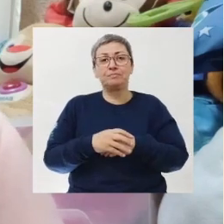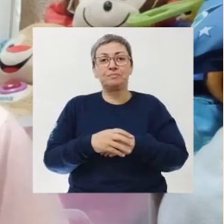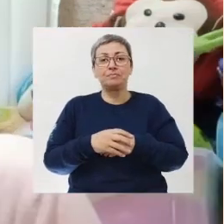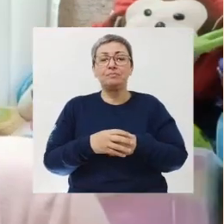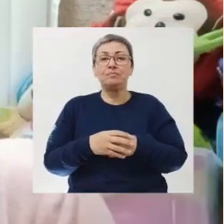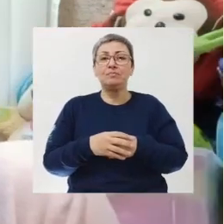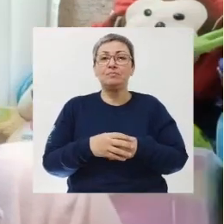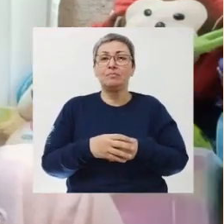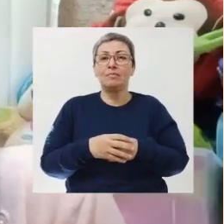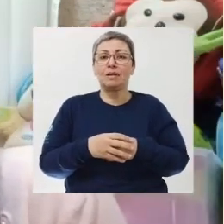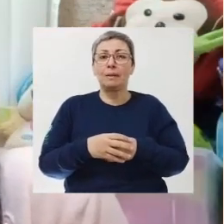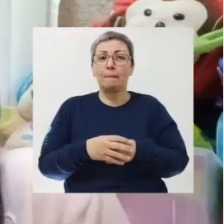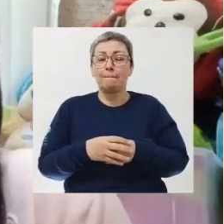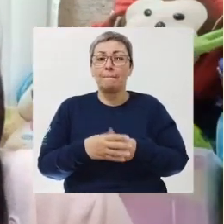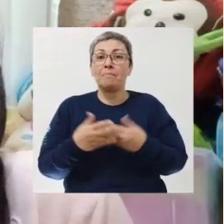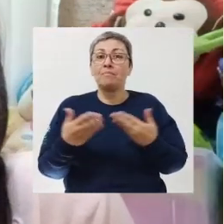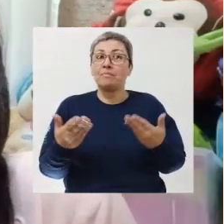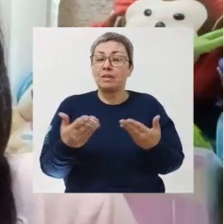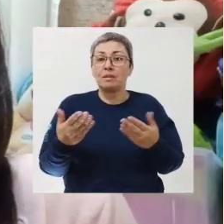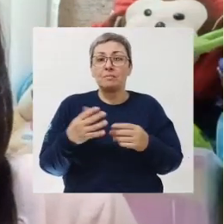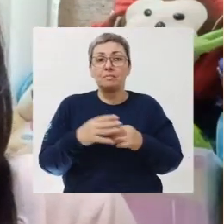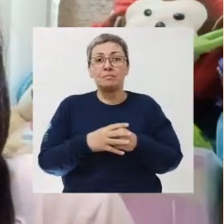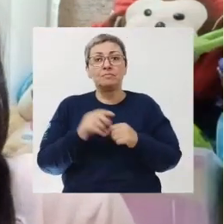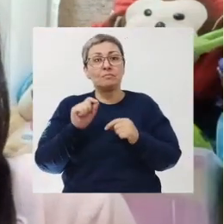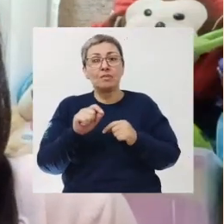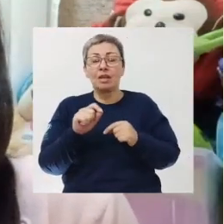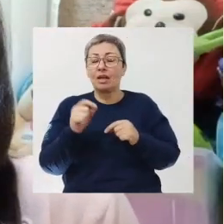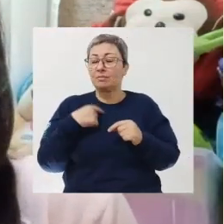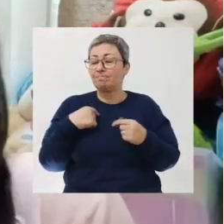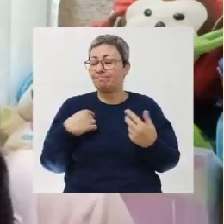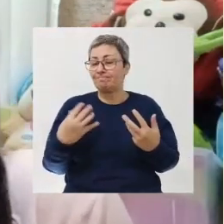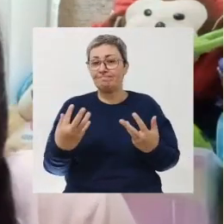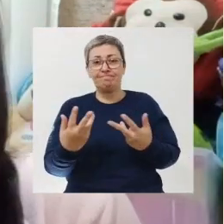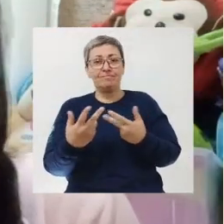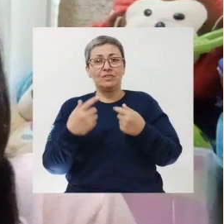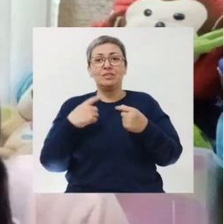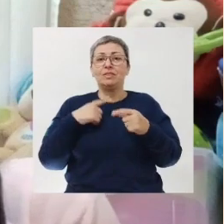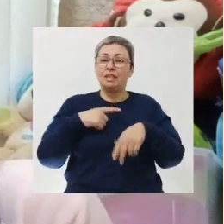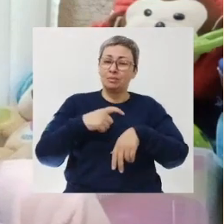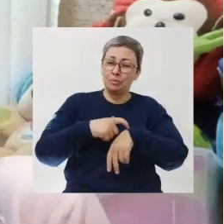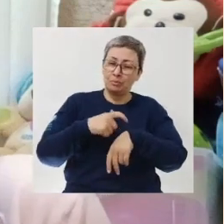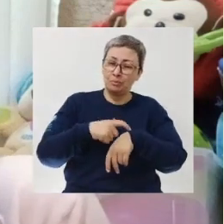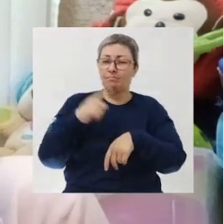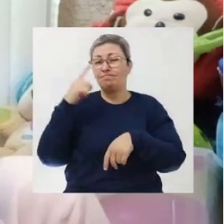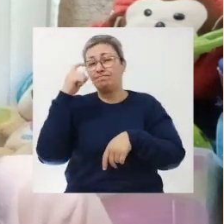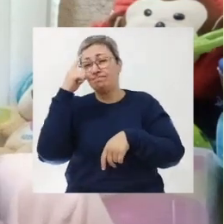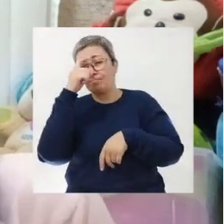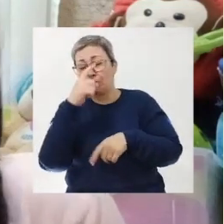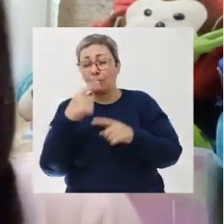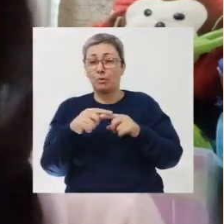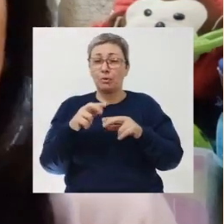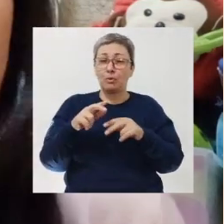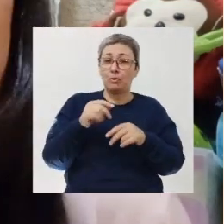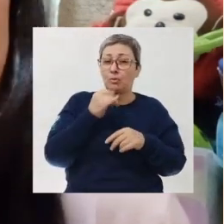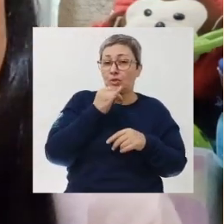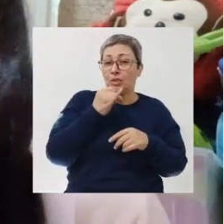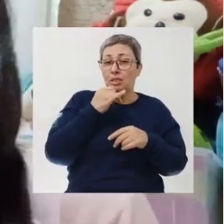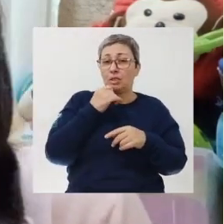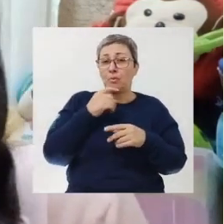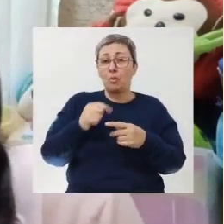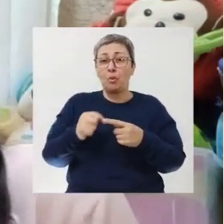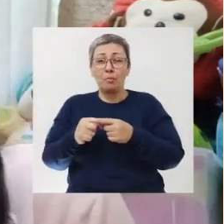né? E, assim, é algo maravilhoso. Tem os momentos difíceis,